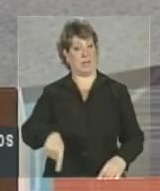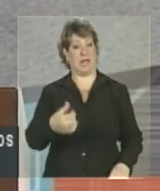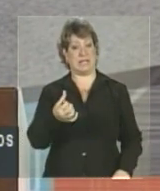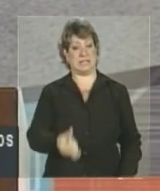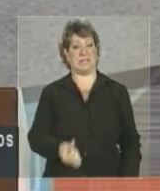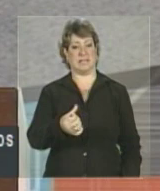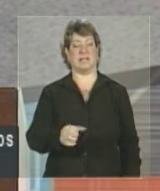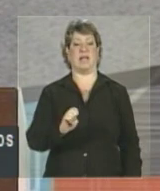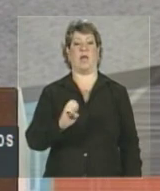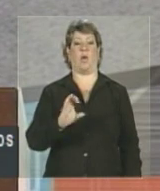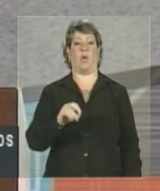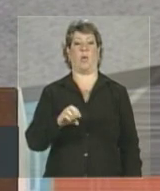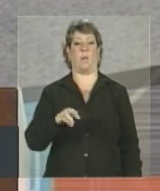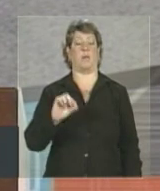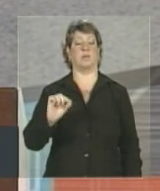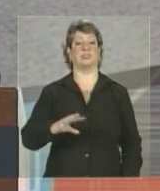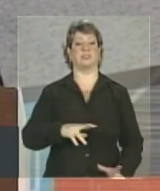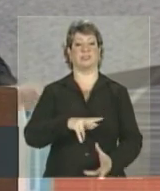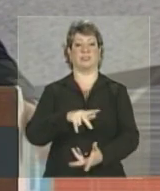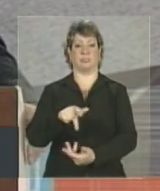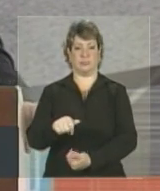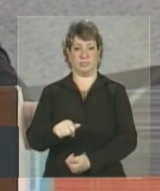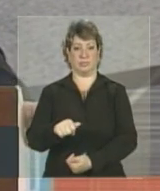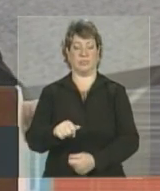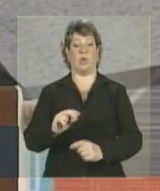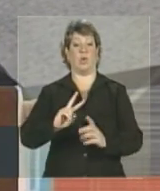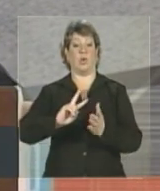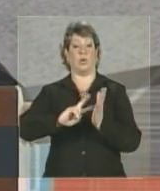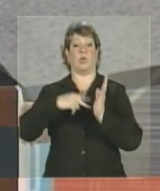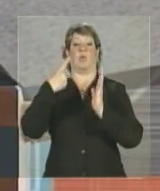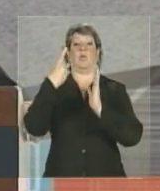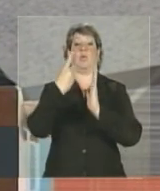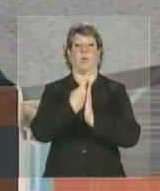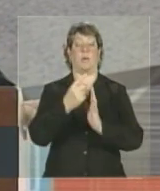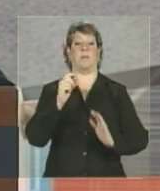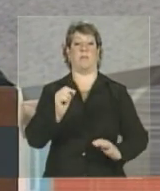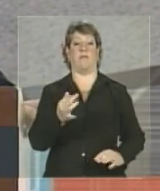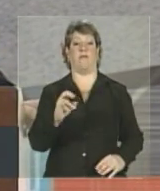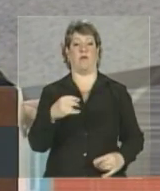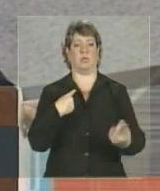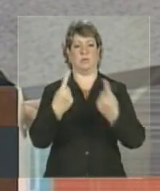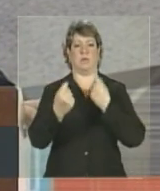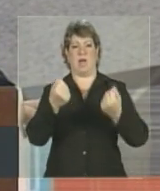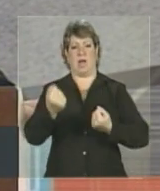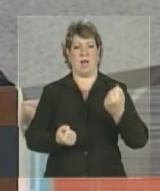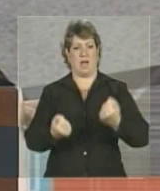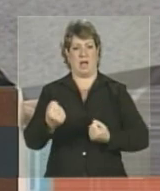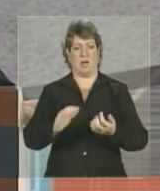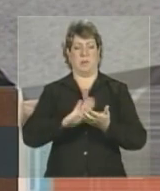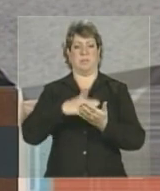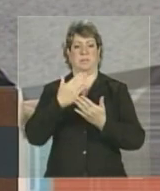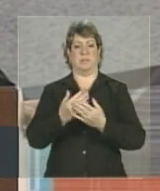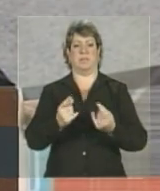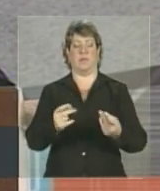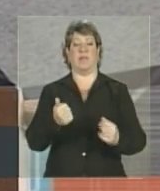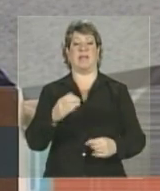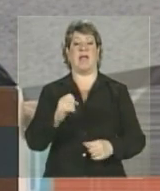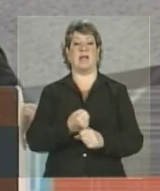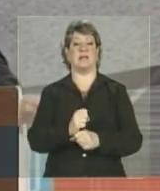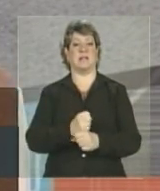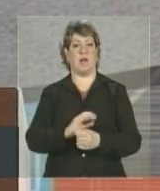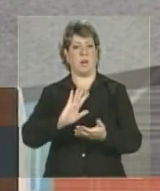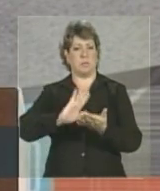do mundo e, como tal, dobrou a sua frota de veículos em apenas 10